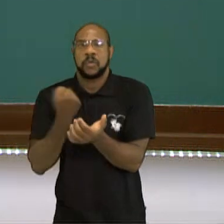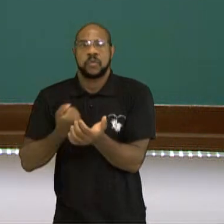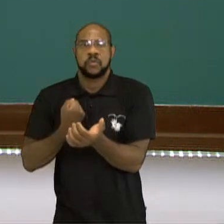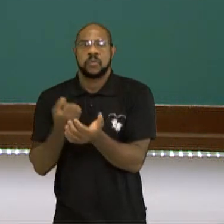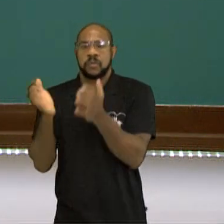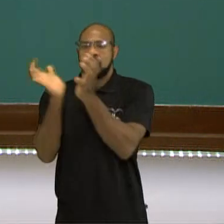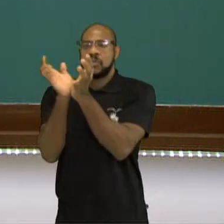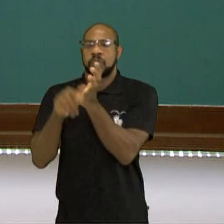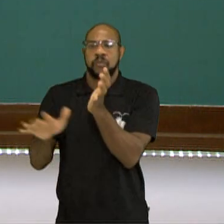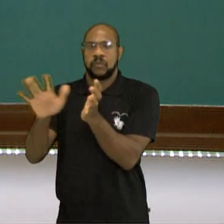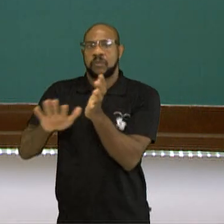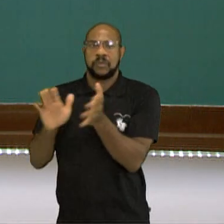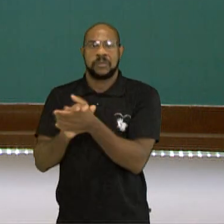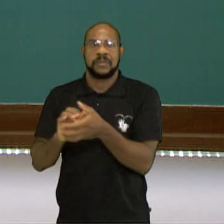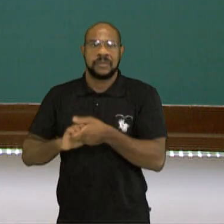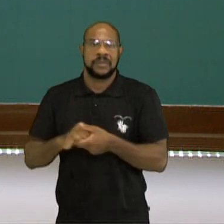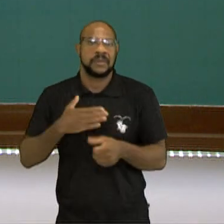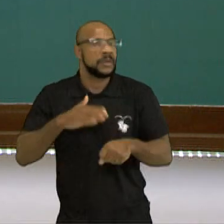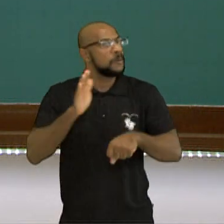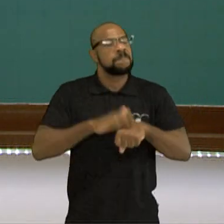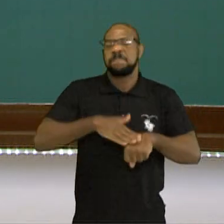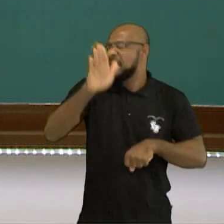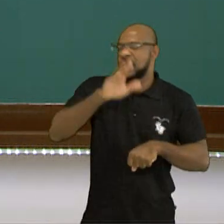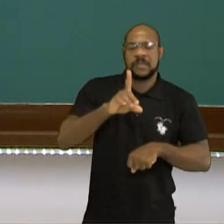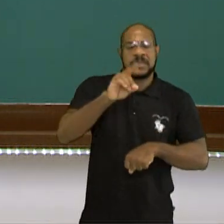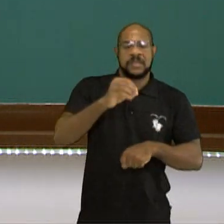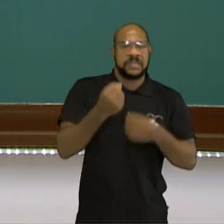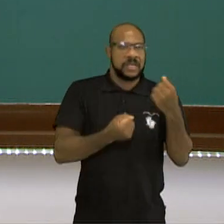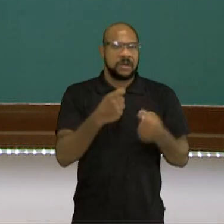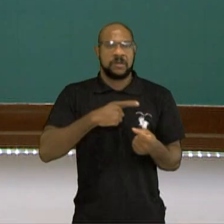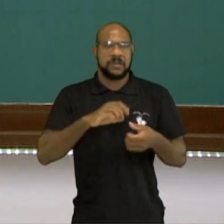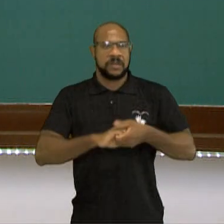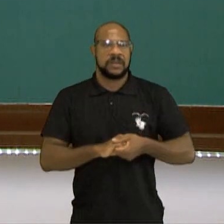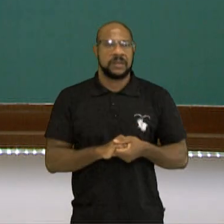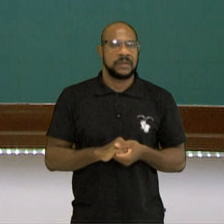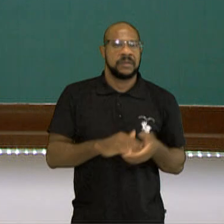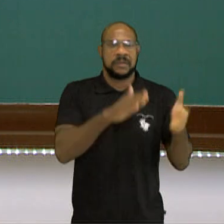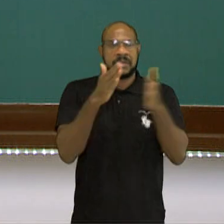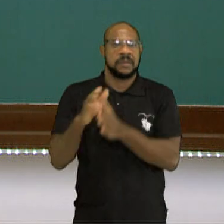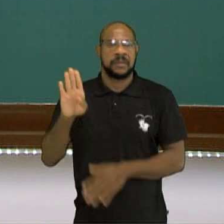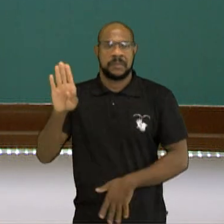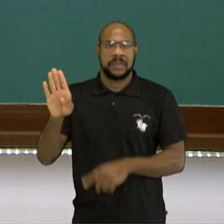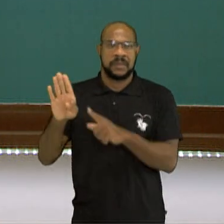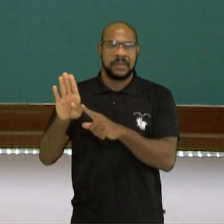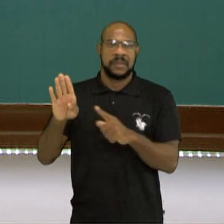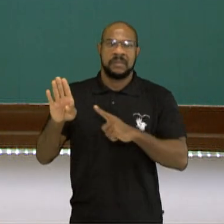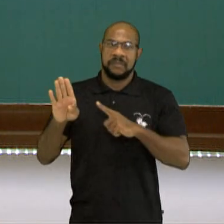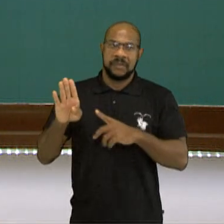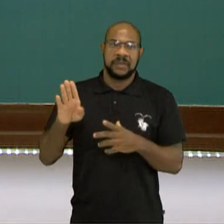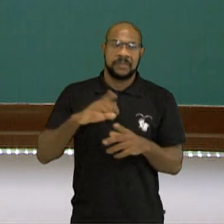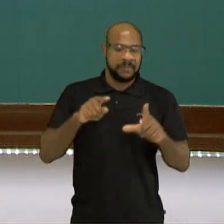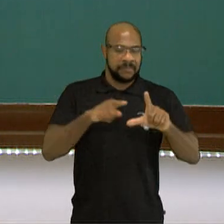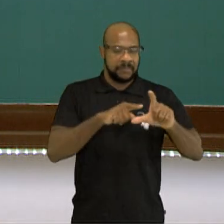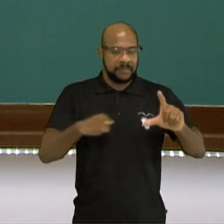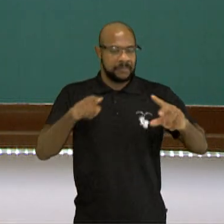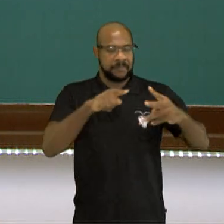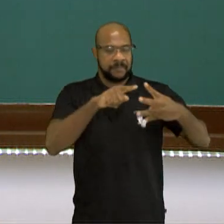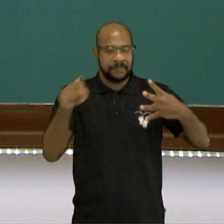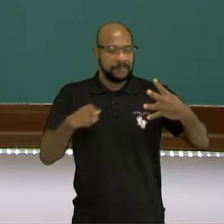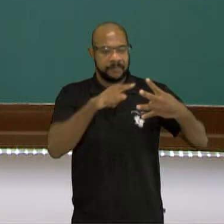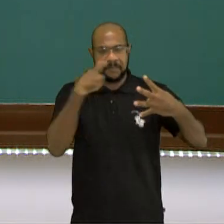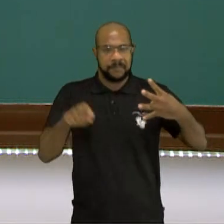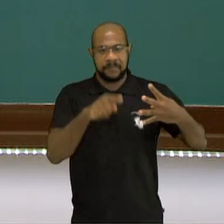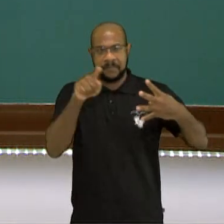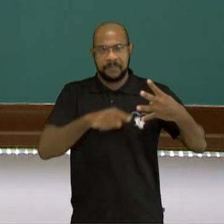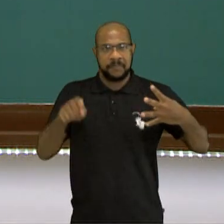Então, como existem mais de 10 carros em Recife, os elementos de B receberão mais de uma flecha. É uma função sobrejetora.